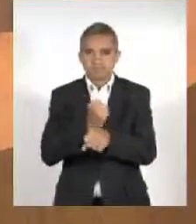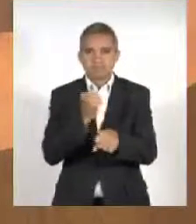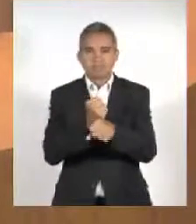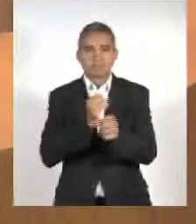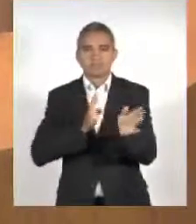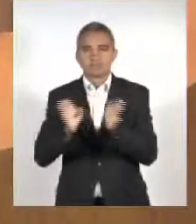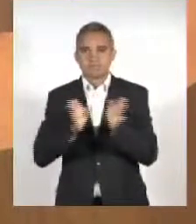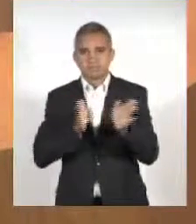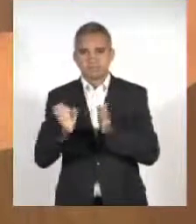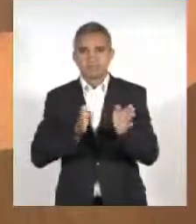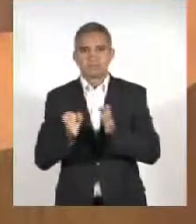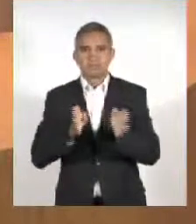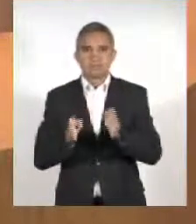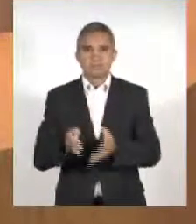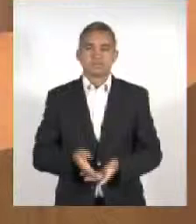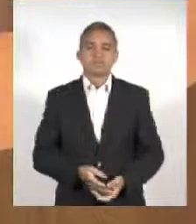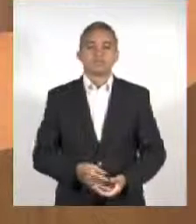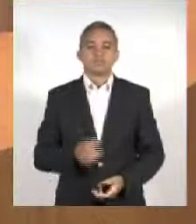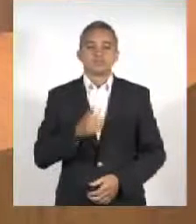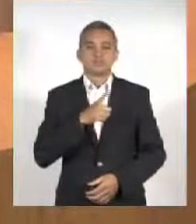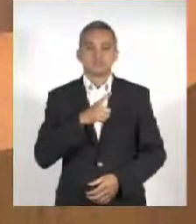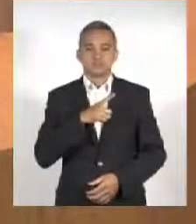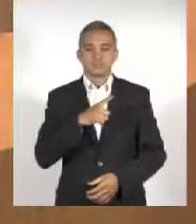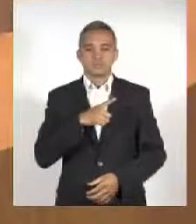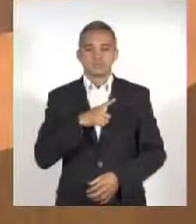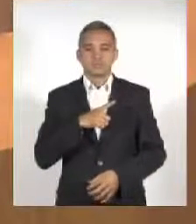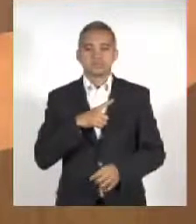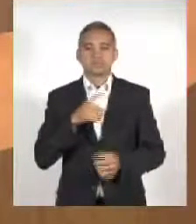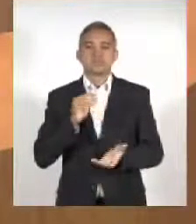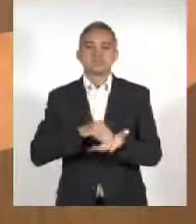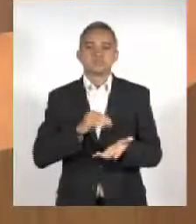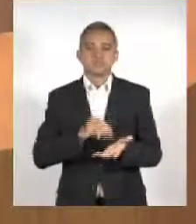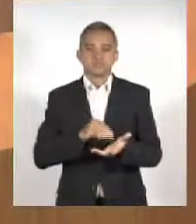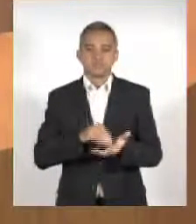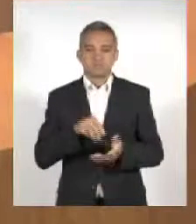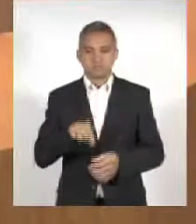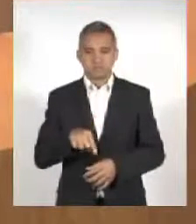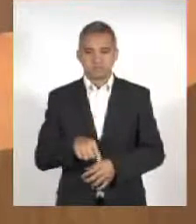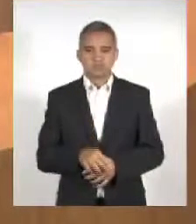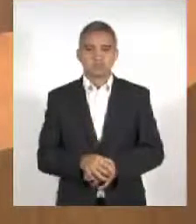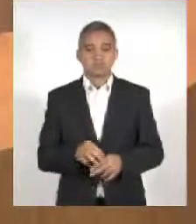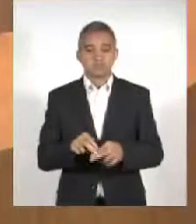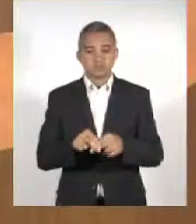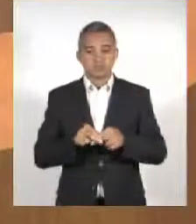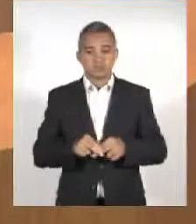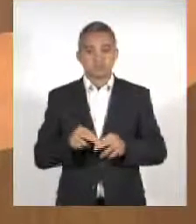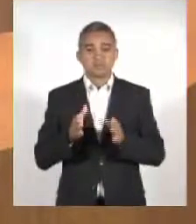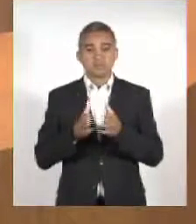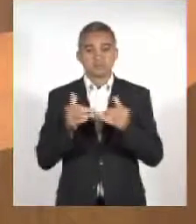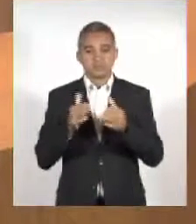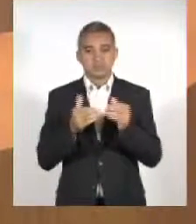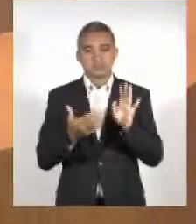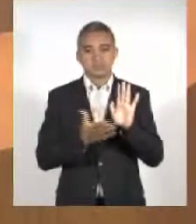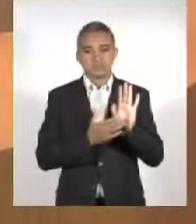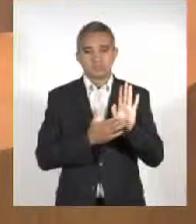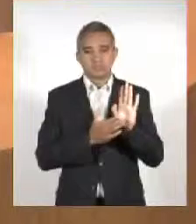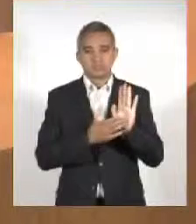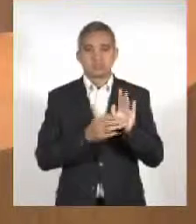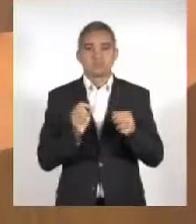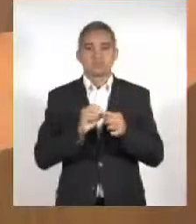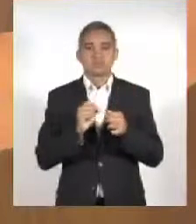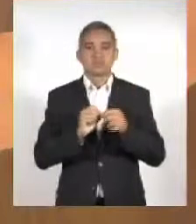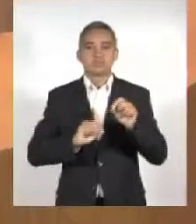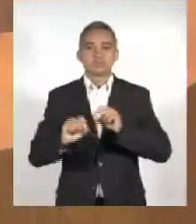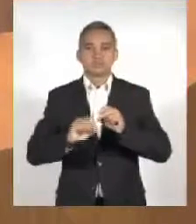para as pessoas com deficiência. Nós temos muitas carências e fizemos as solicitações. Dentre elas, efetuar o